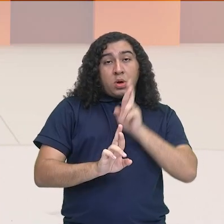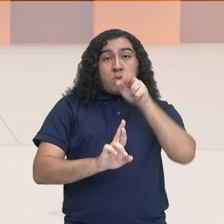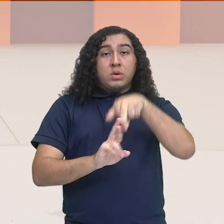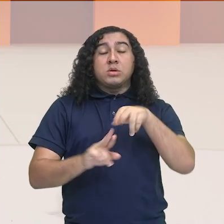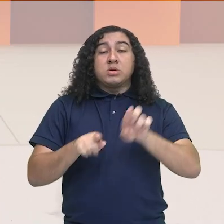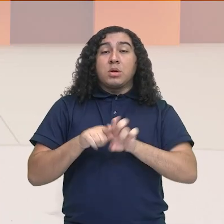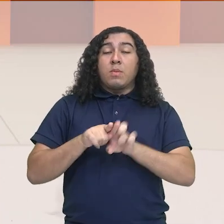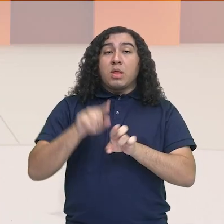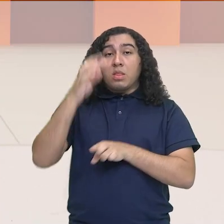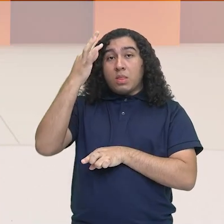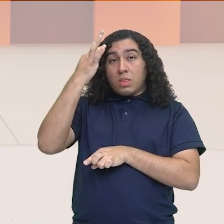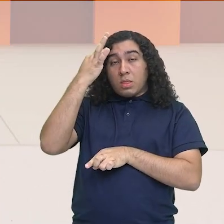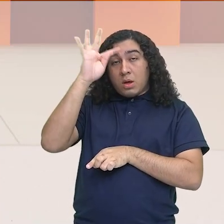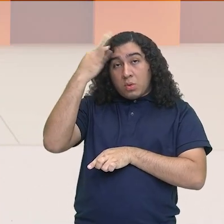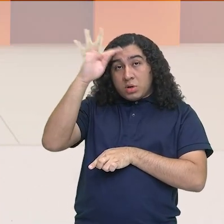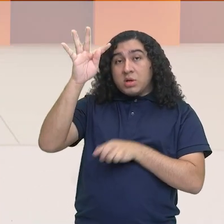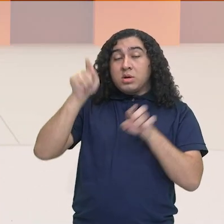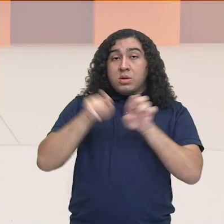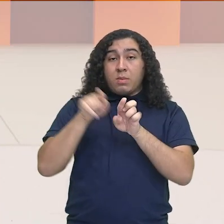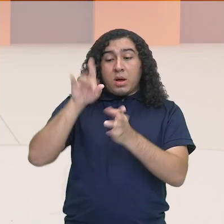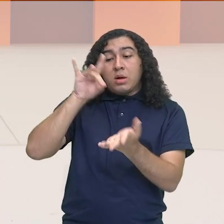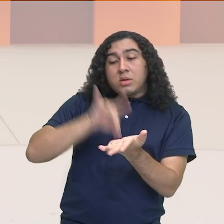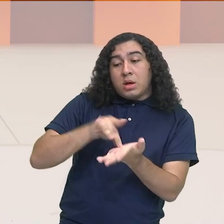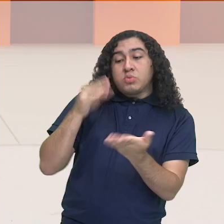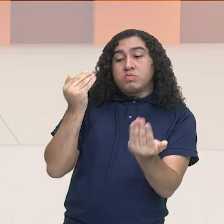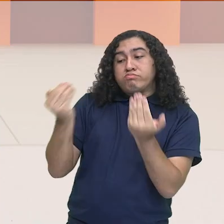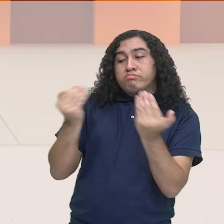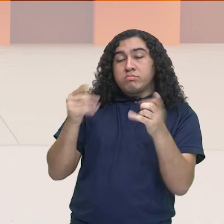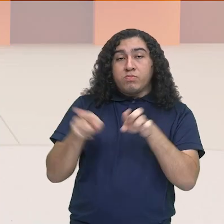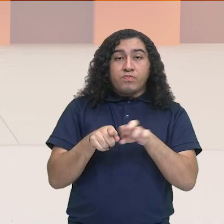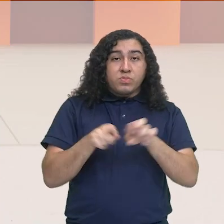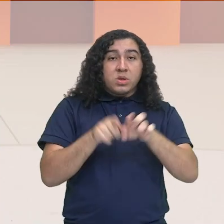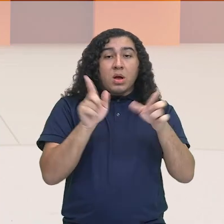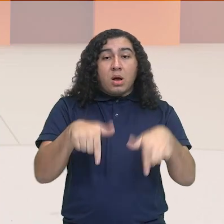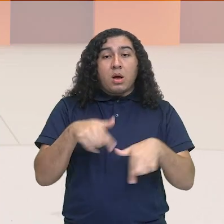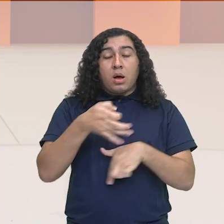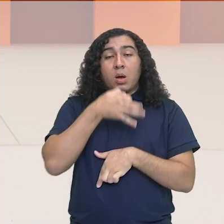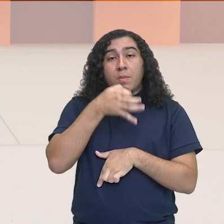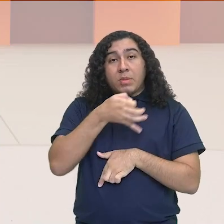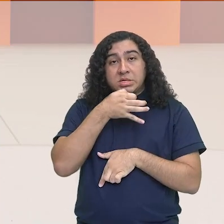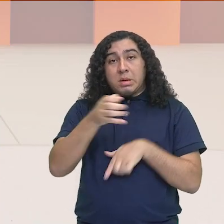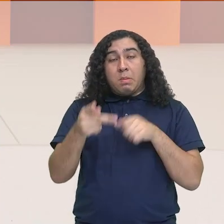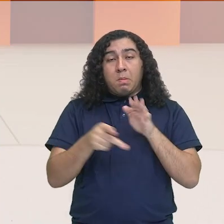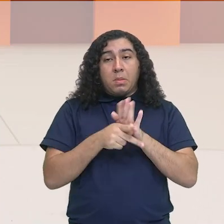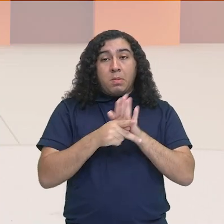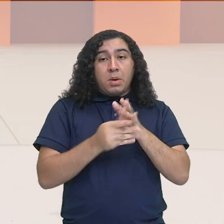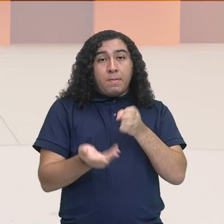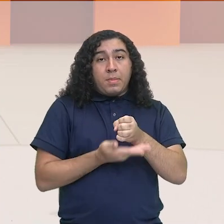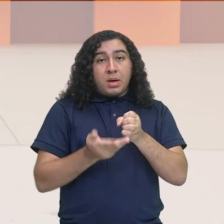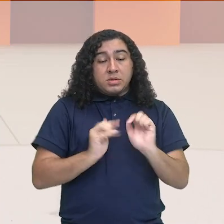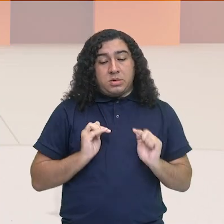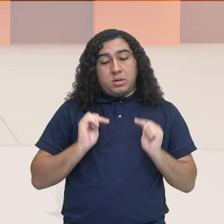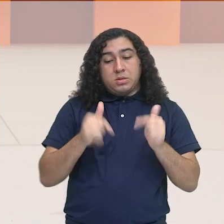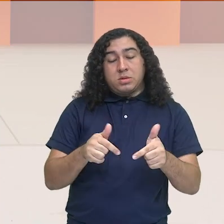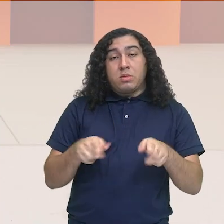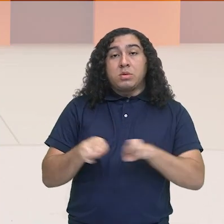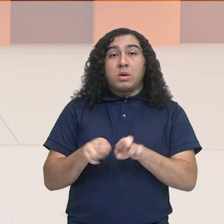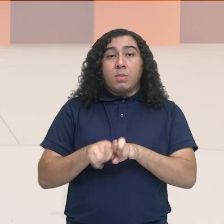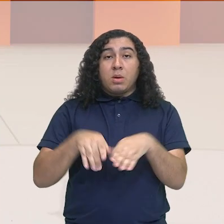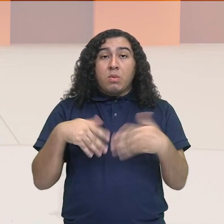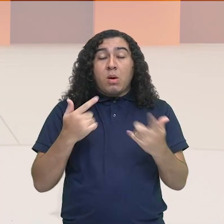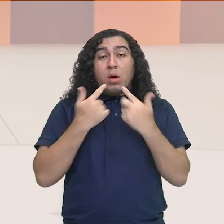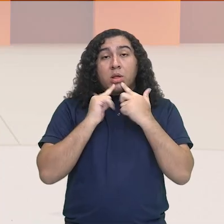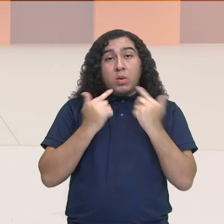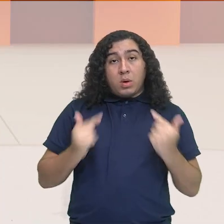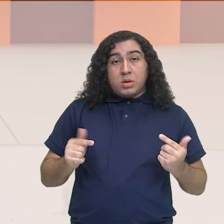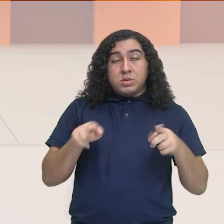teoria e a realidade, o lugar dos valores em sua argumentação, a natureza da ação, o papel da